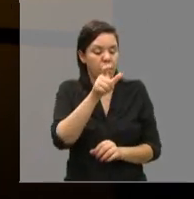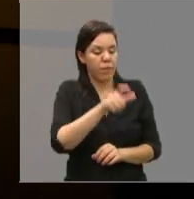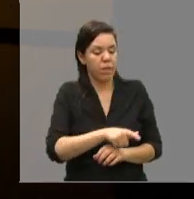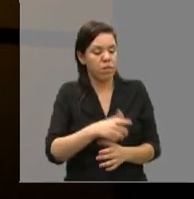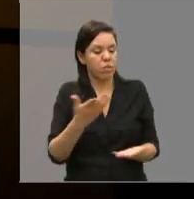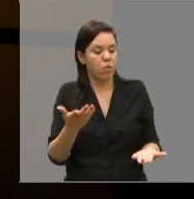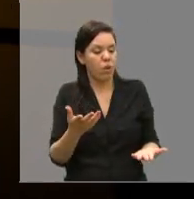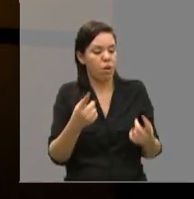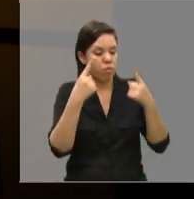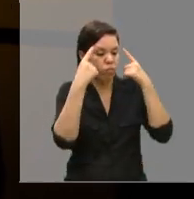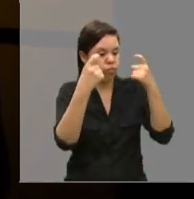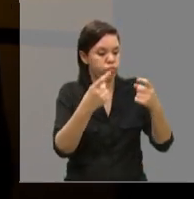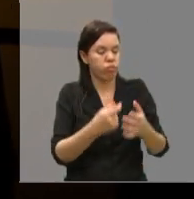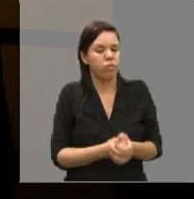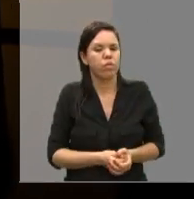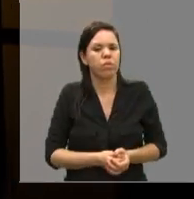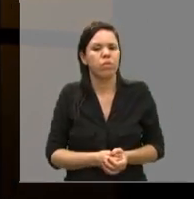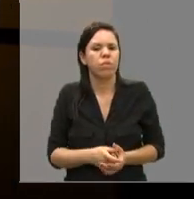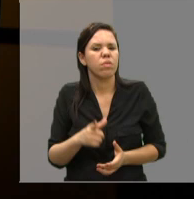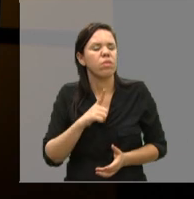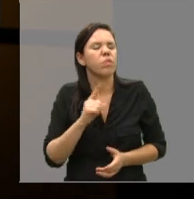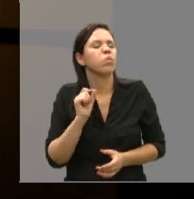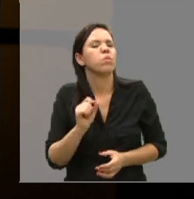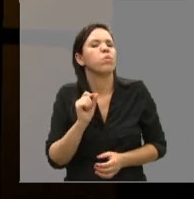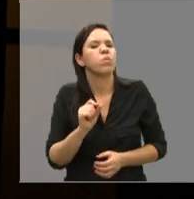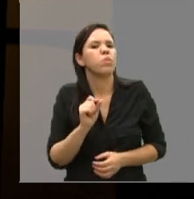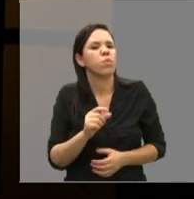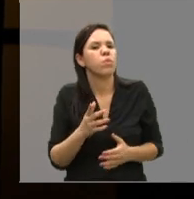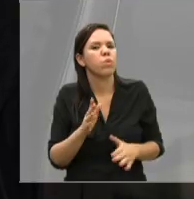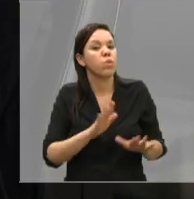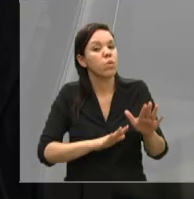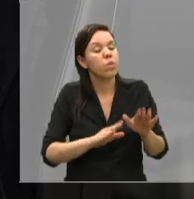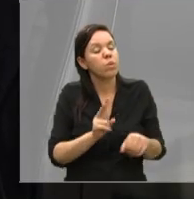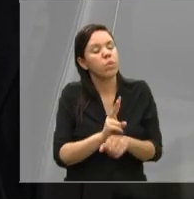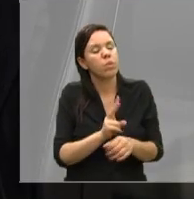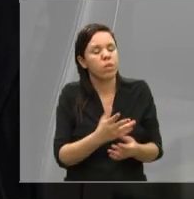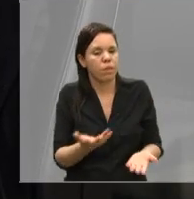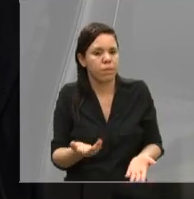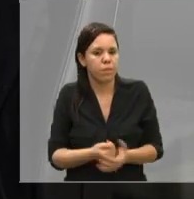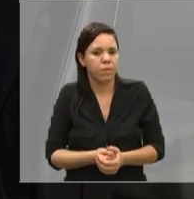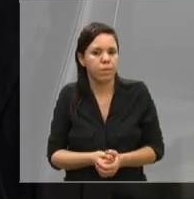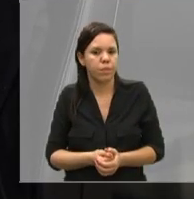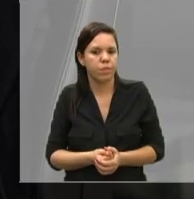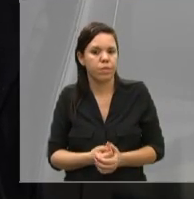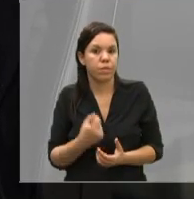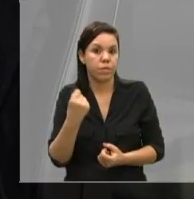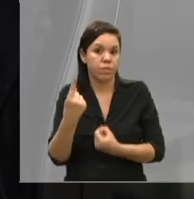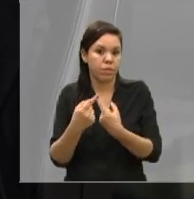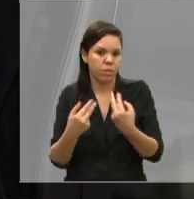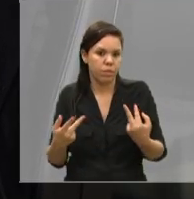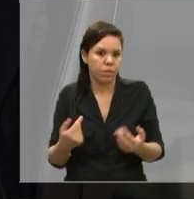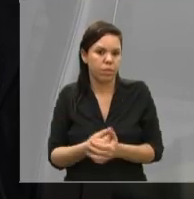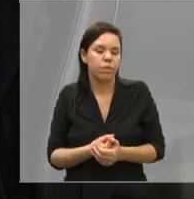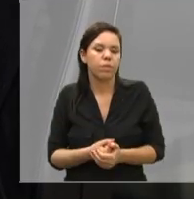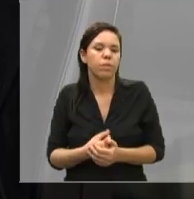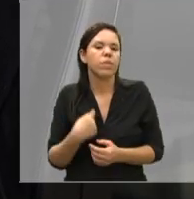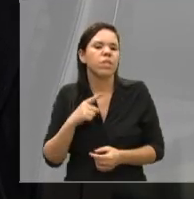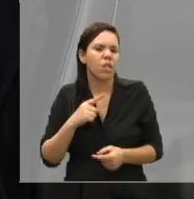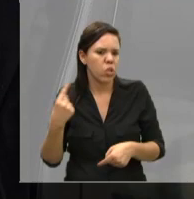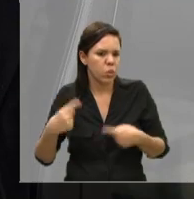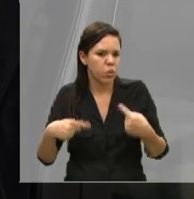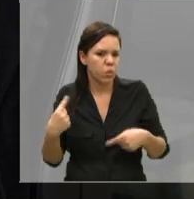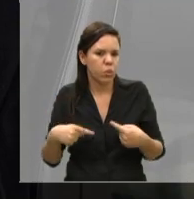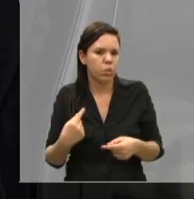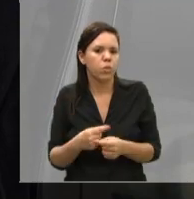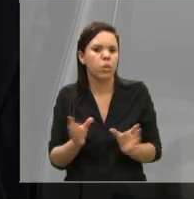geralmente é uma pessoa que deveria ter um cuidado. Exato. E uma das questões também que eu tenho discutido